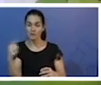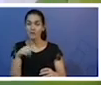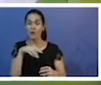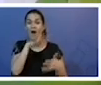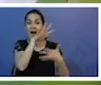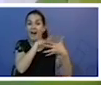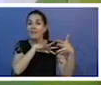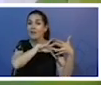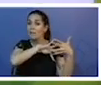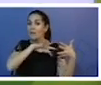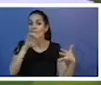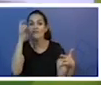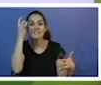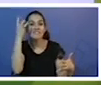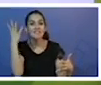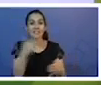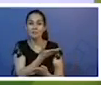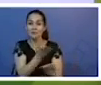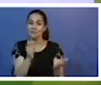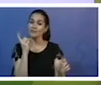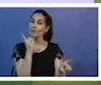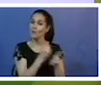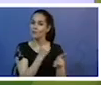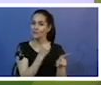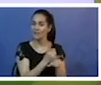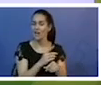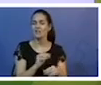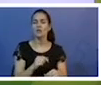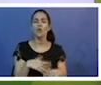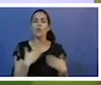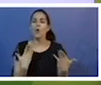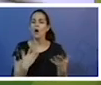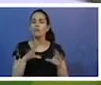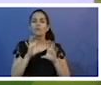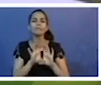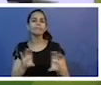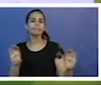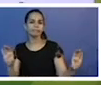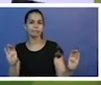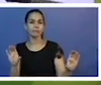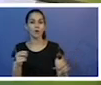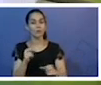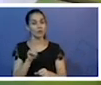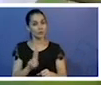gente entender a carga elétrica que a gente precisa usar na dissociação.